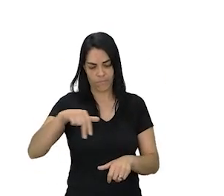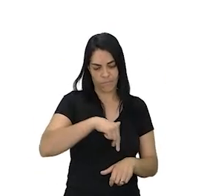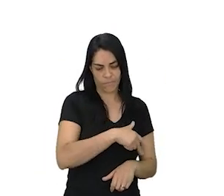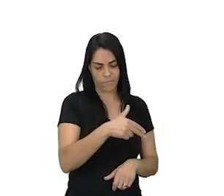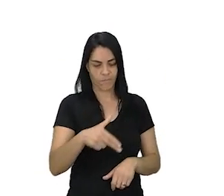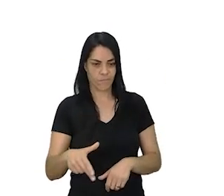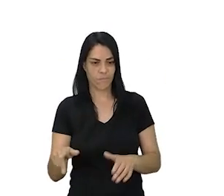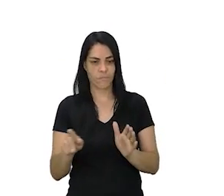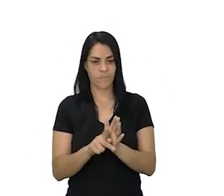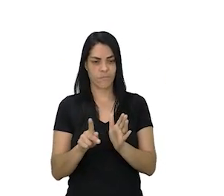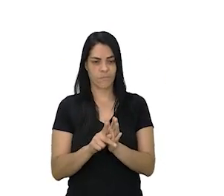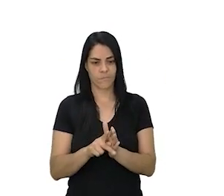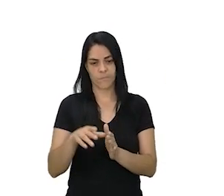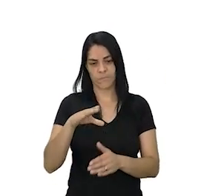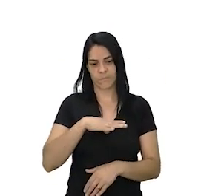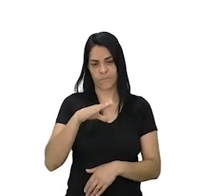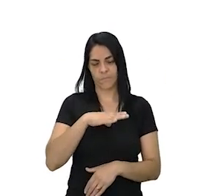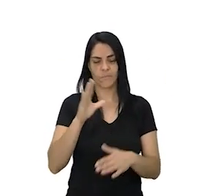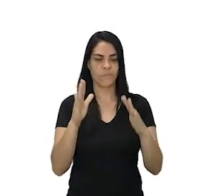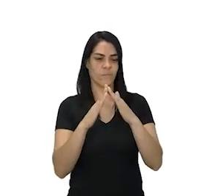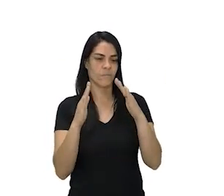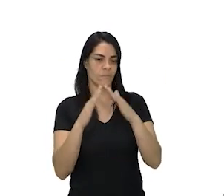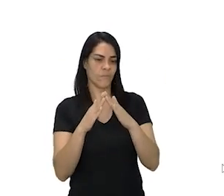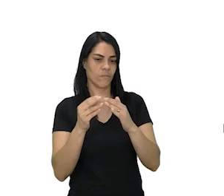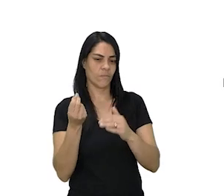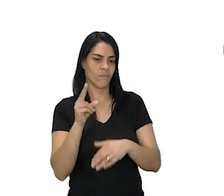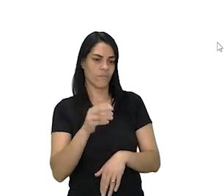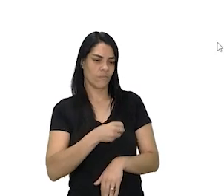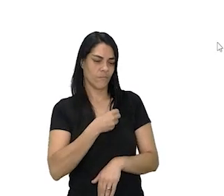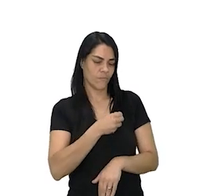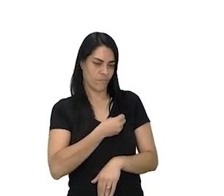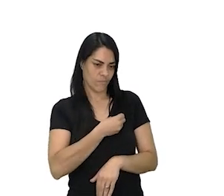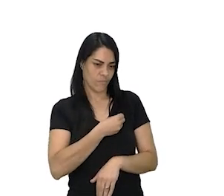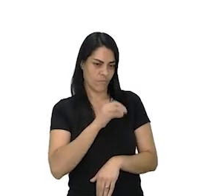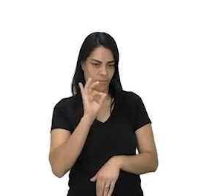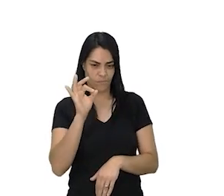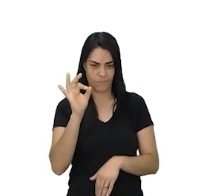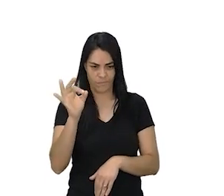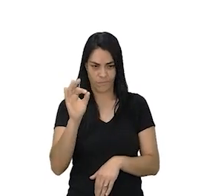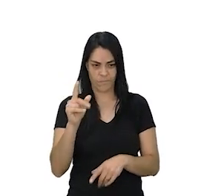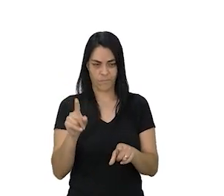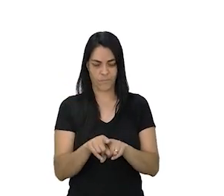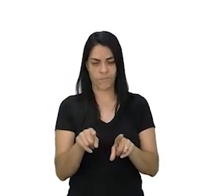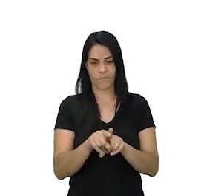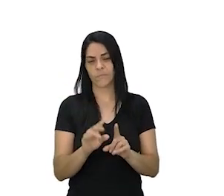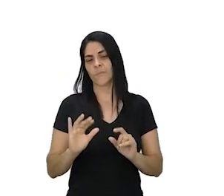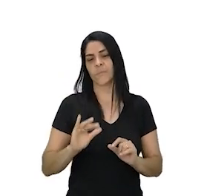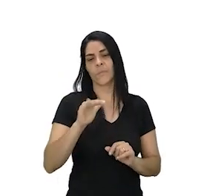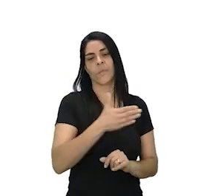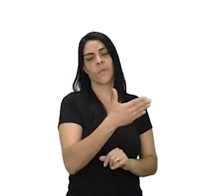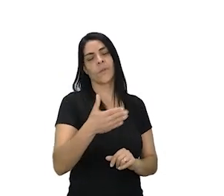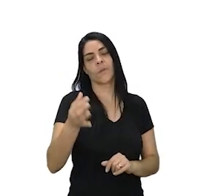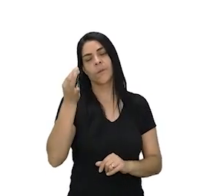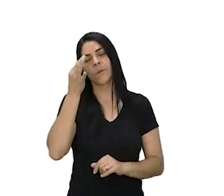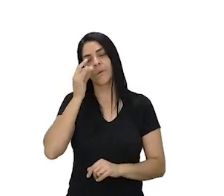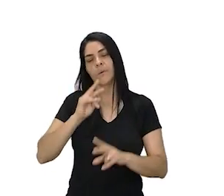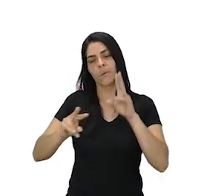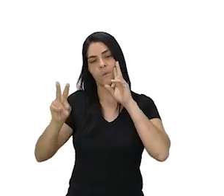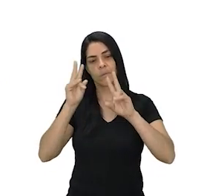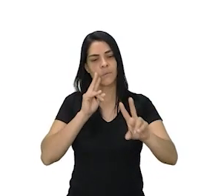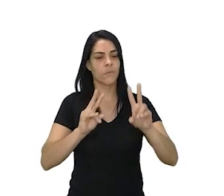onde ele mora, onde ele vivencia. E a mesma coisa, quando a gente observa